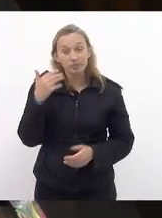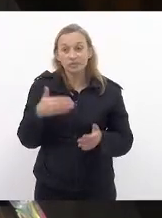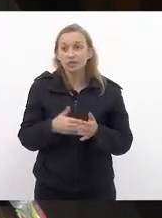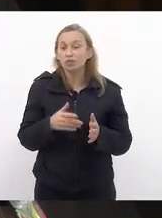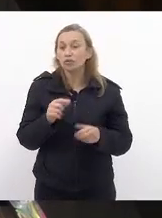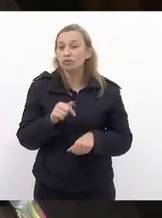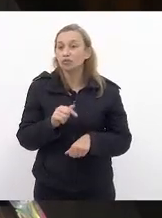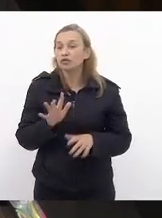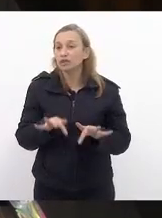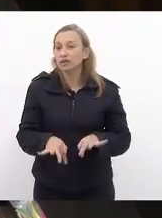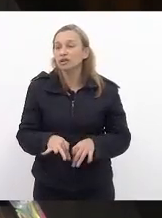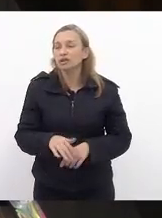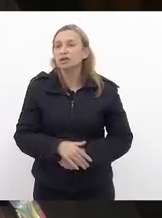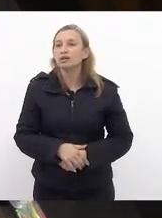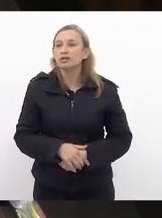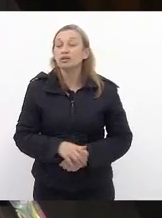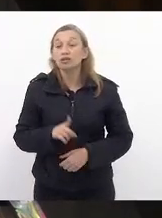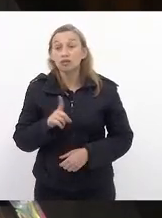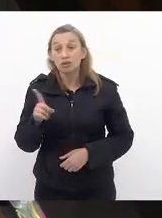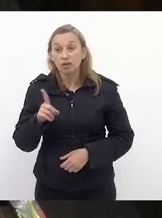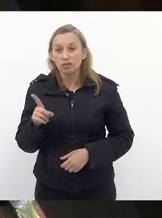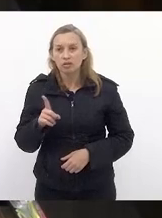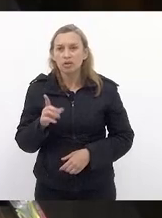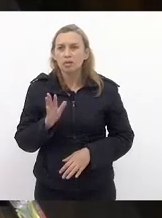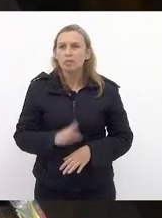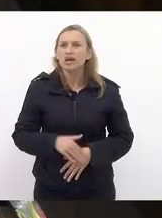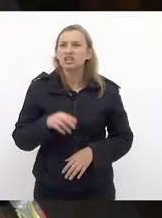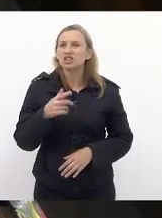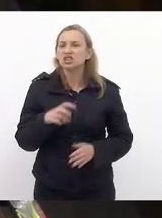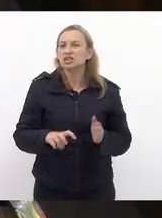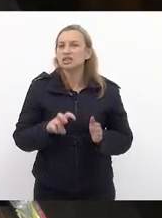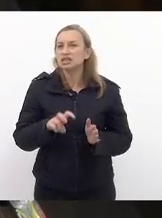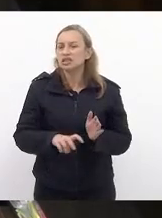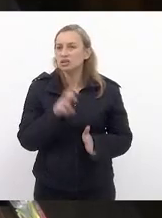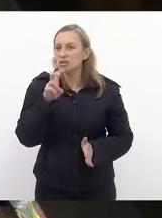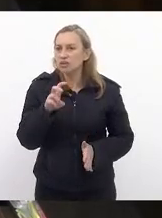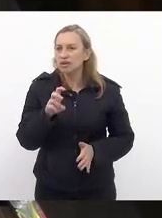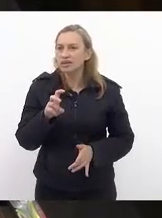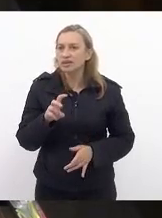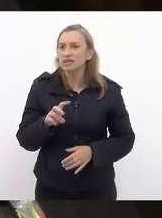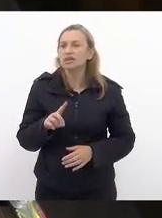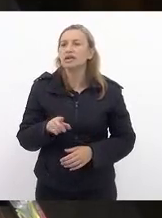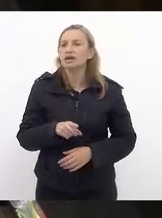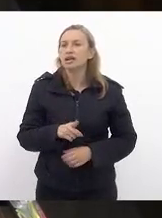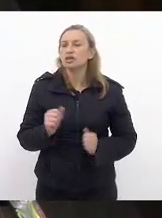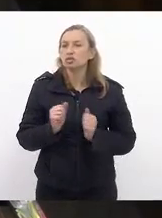até o final foi comigo lá fora por mais de cinco vezes consecutivas